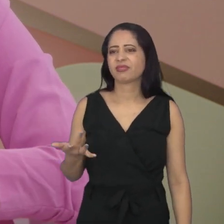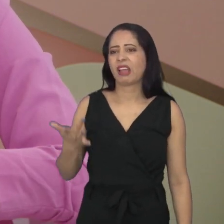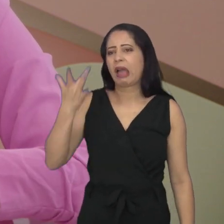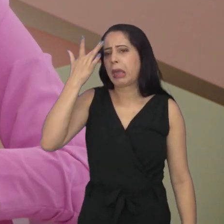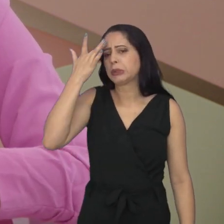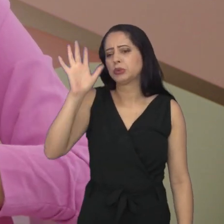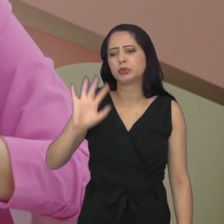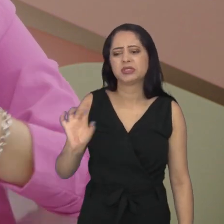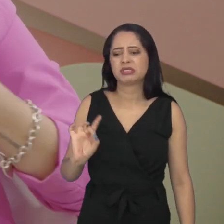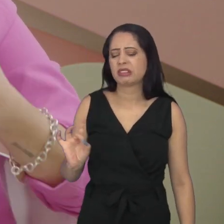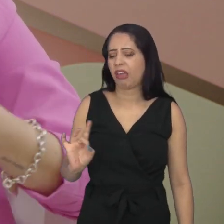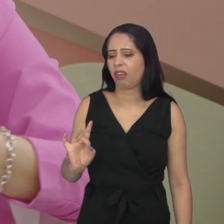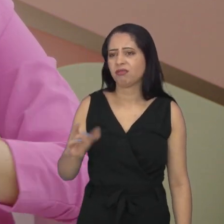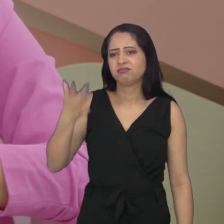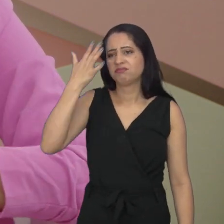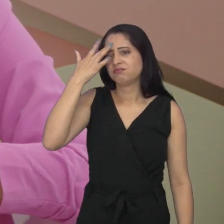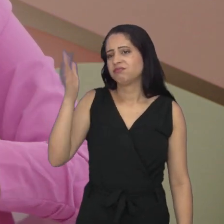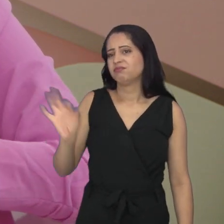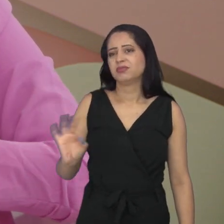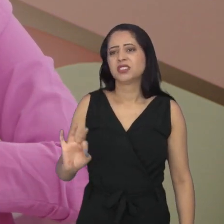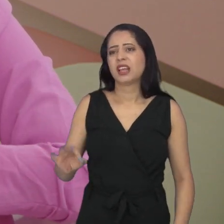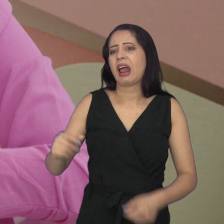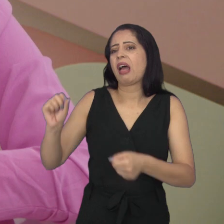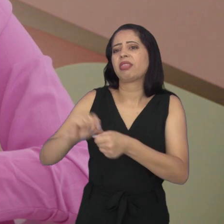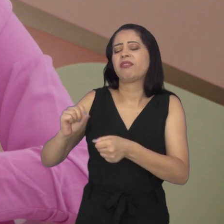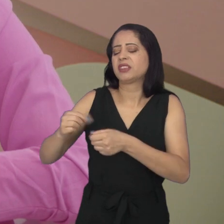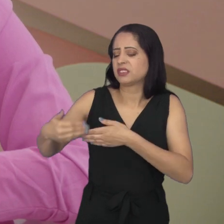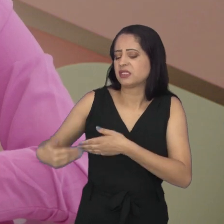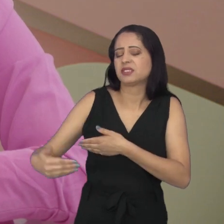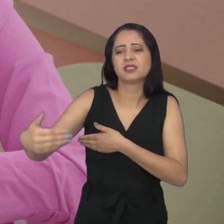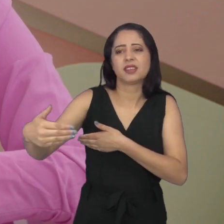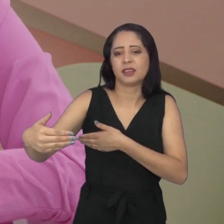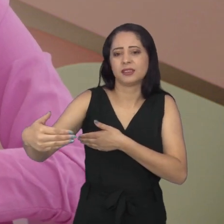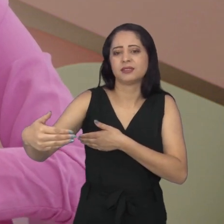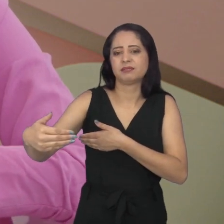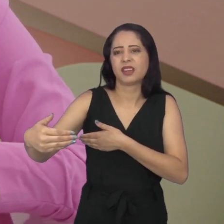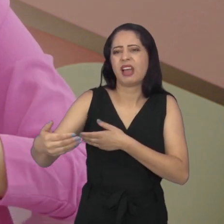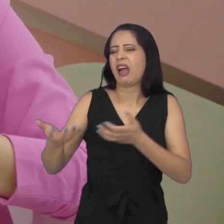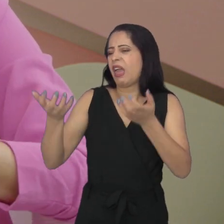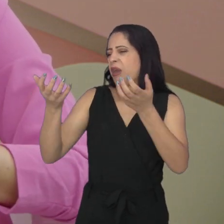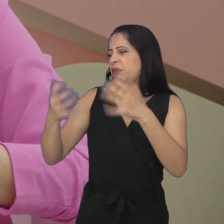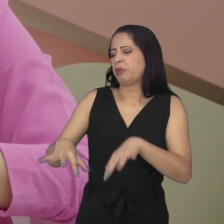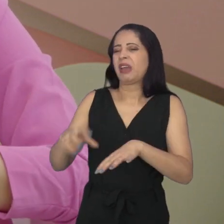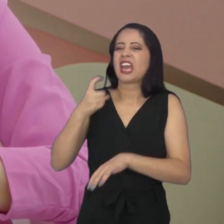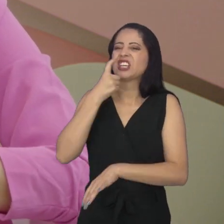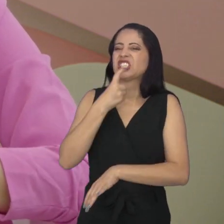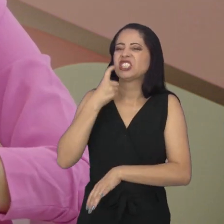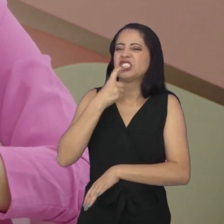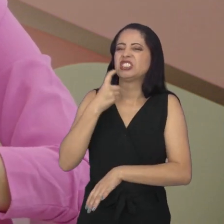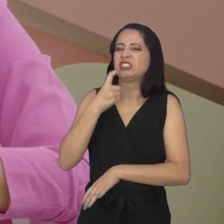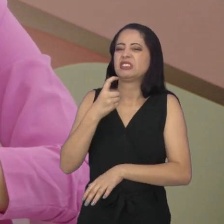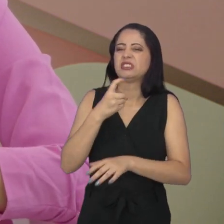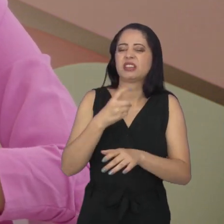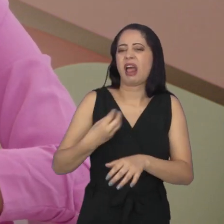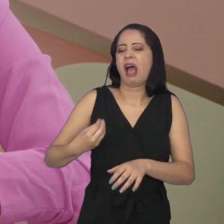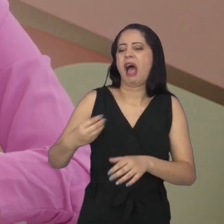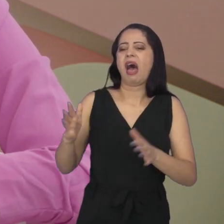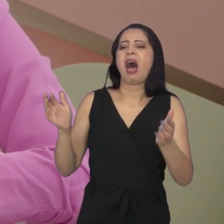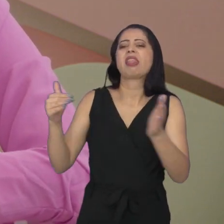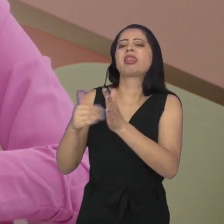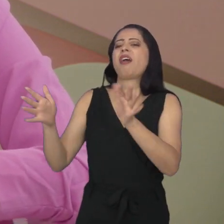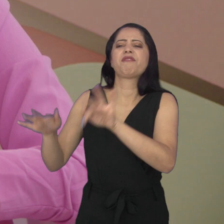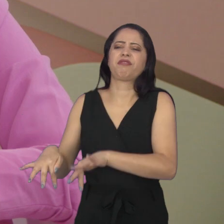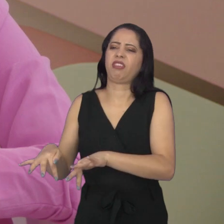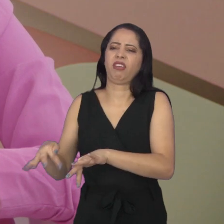tinha nenhuma ideia do que fazer a partir dali, né? Eu sabia que eu não queria fazer odontologia para o resto da minha vida,